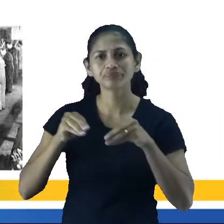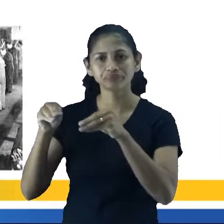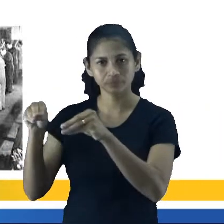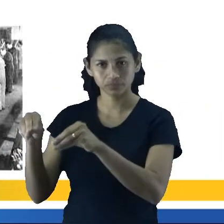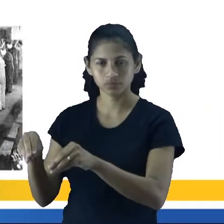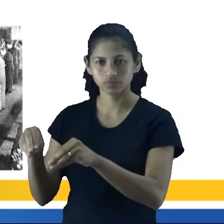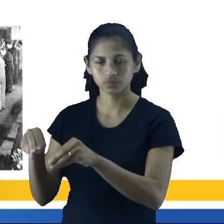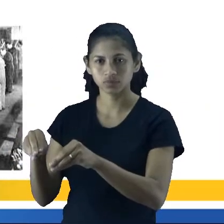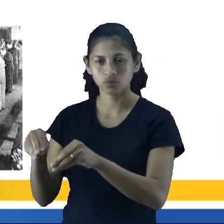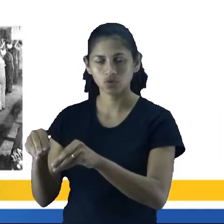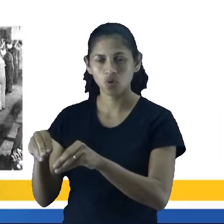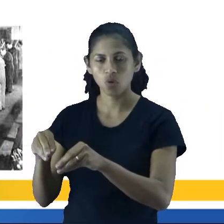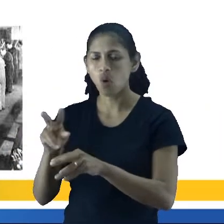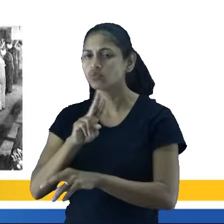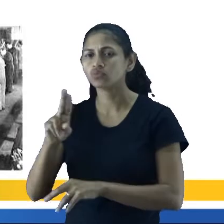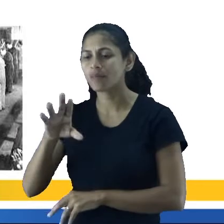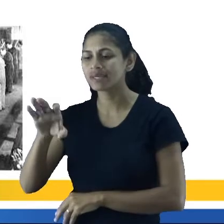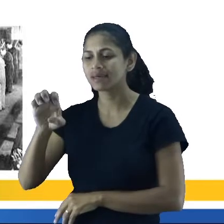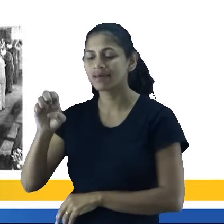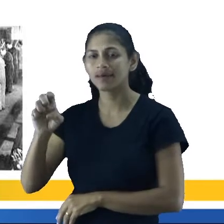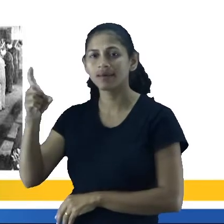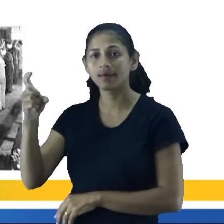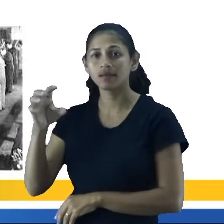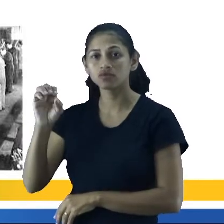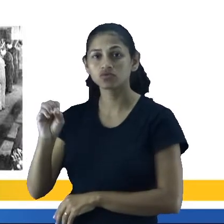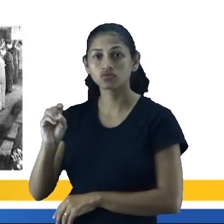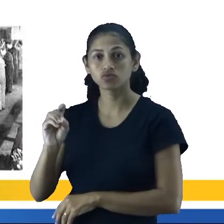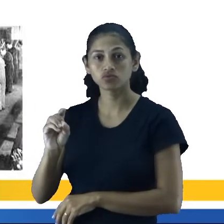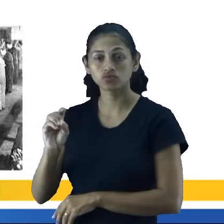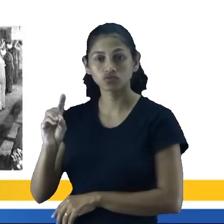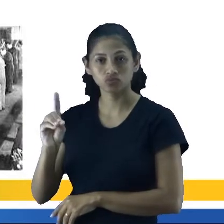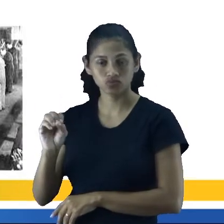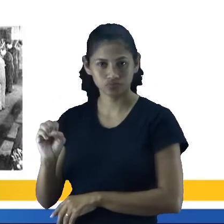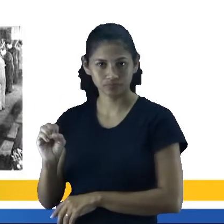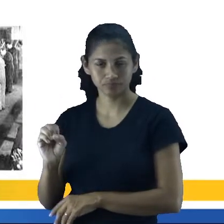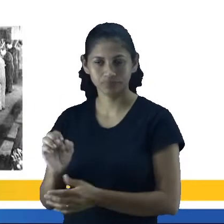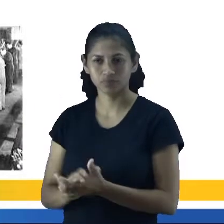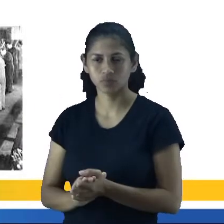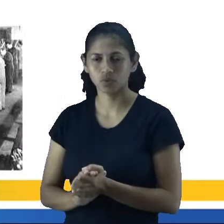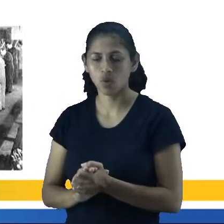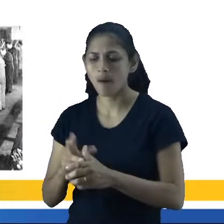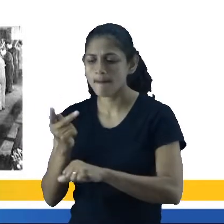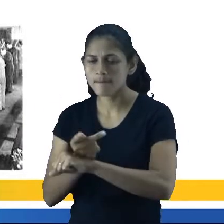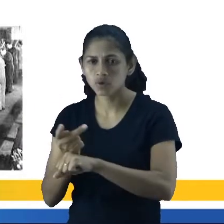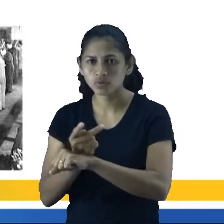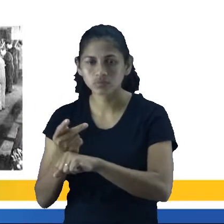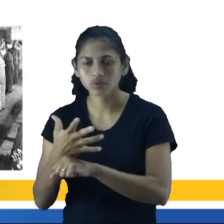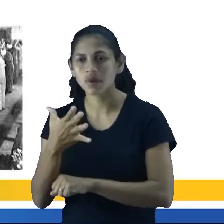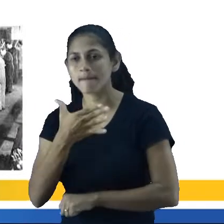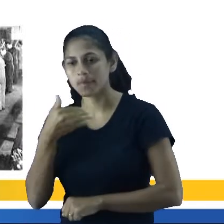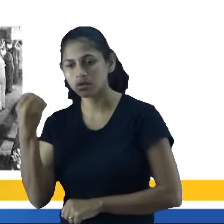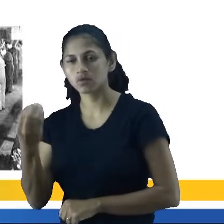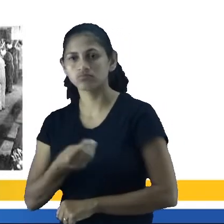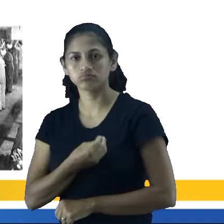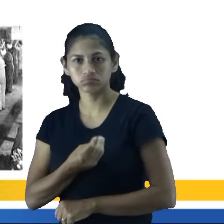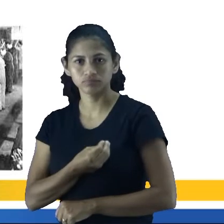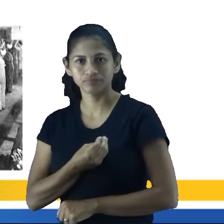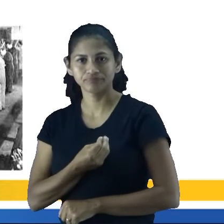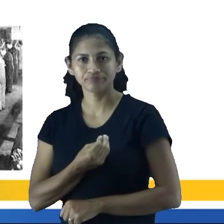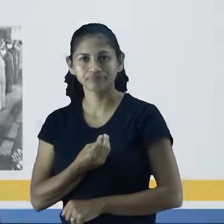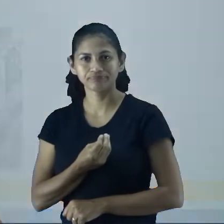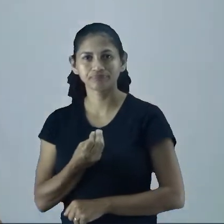chamado êxodo rural. As pessoas querendo melhores condições de vida, né, olhando, vindo aqui para